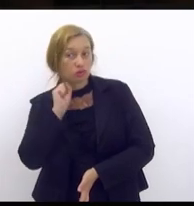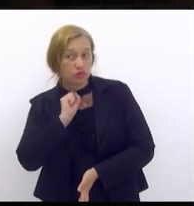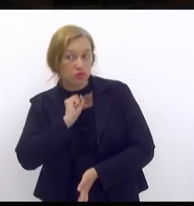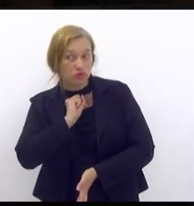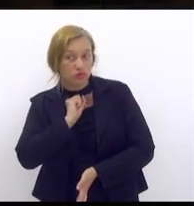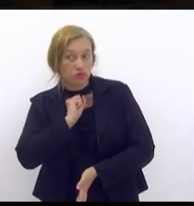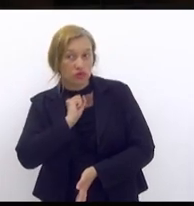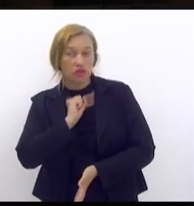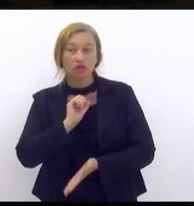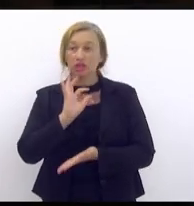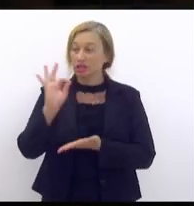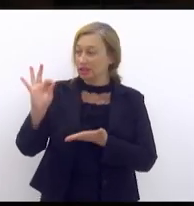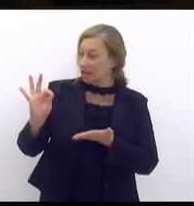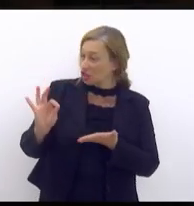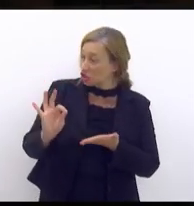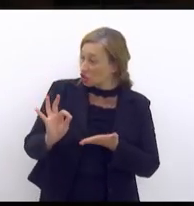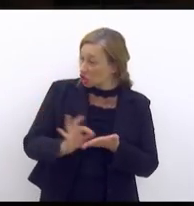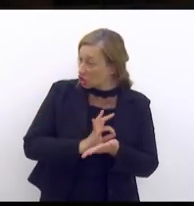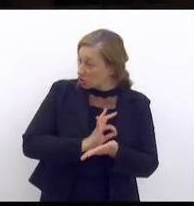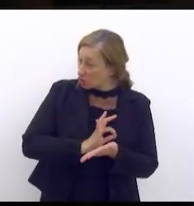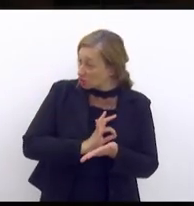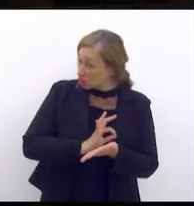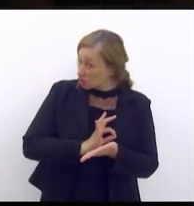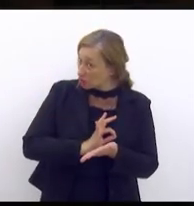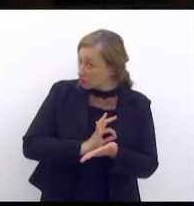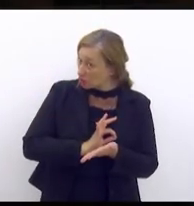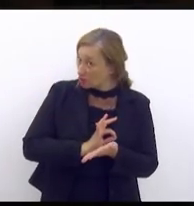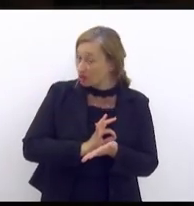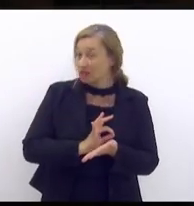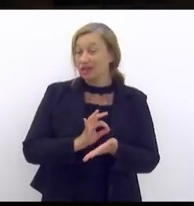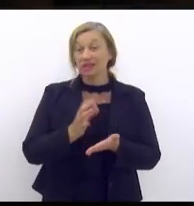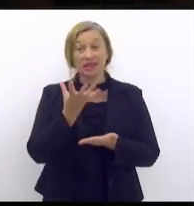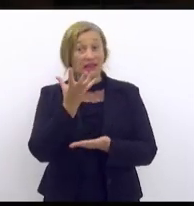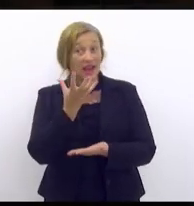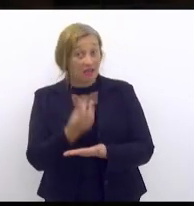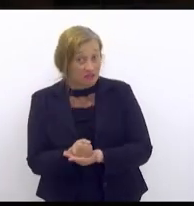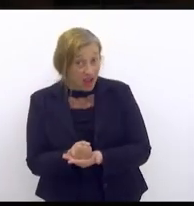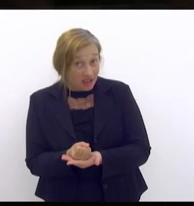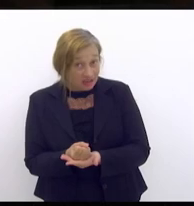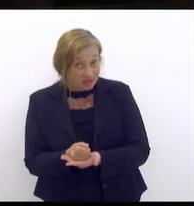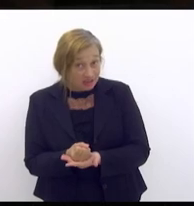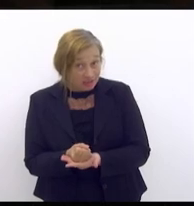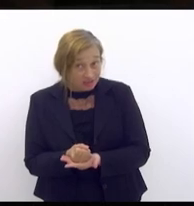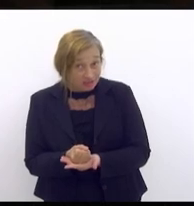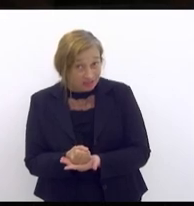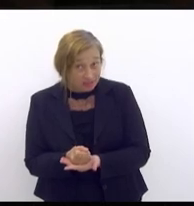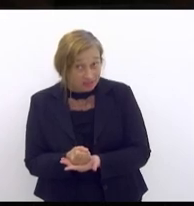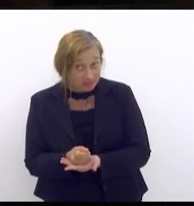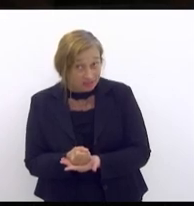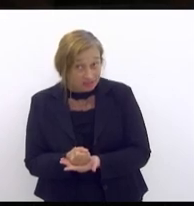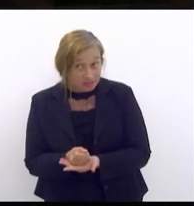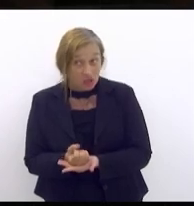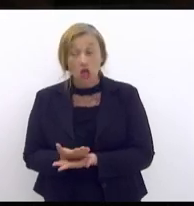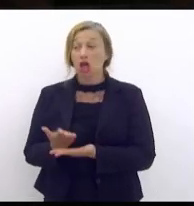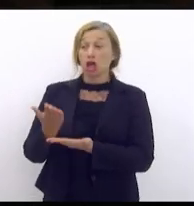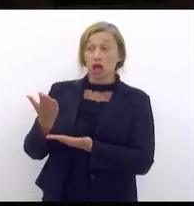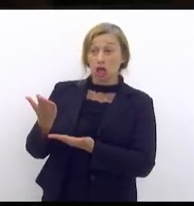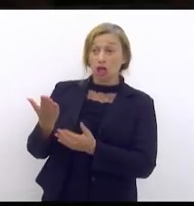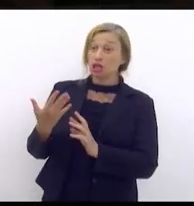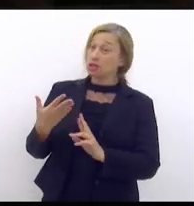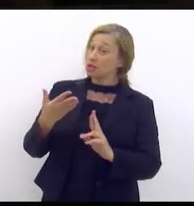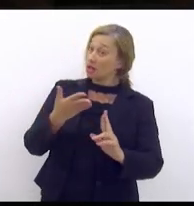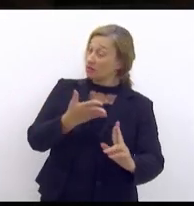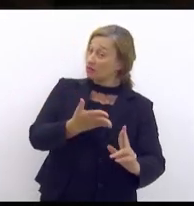E está escrito, está aqui grafado, está gravado. Ele se referiu